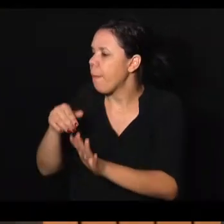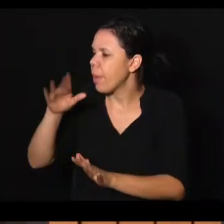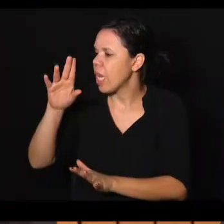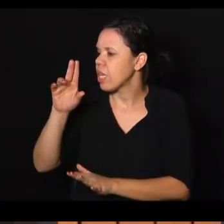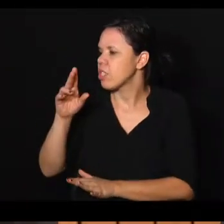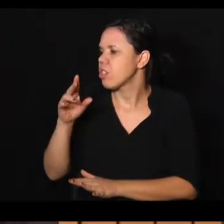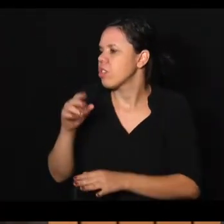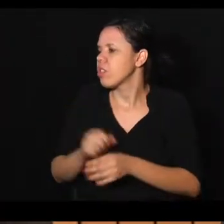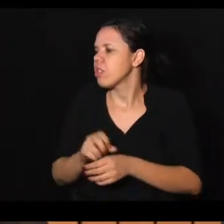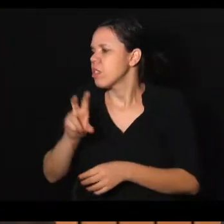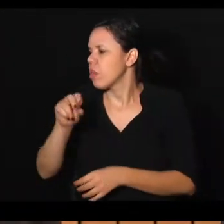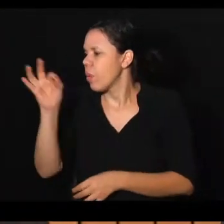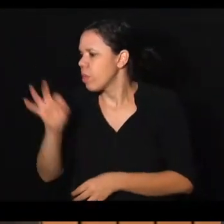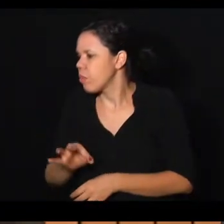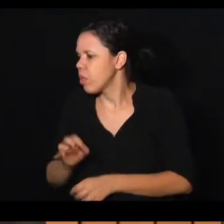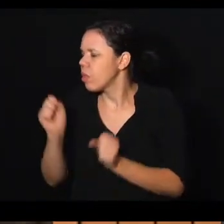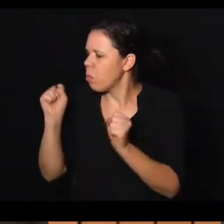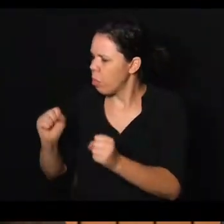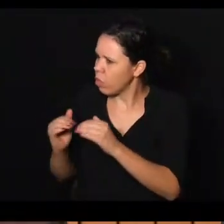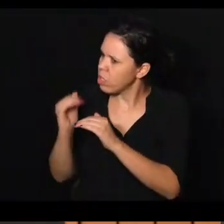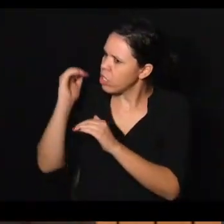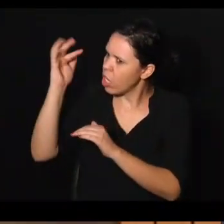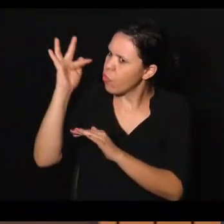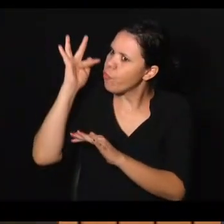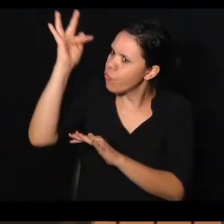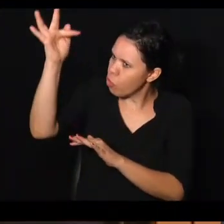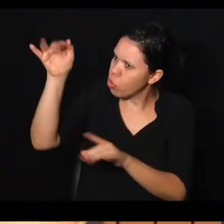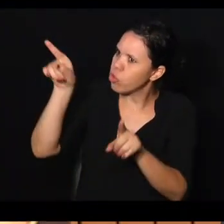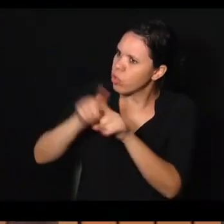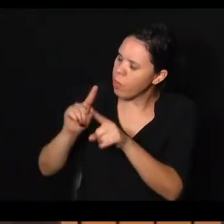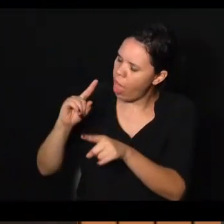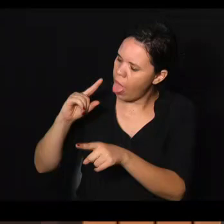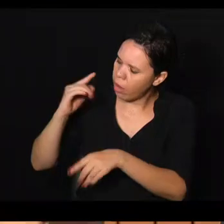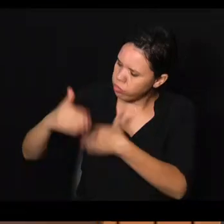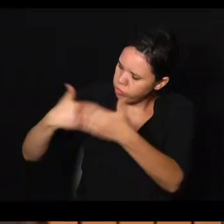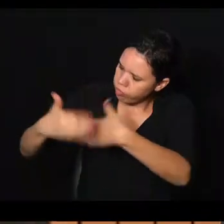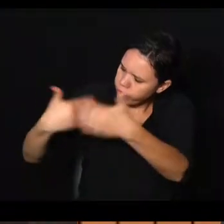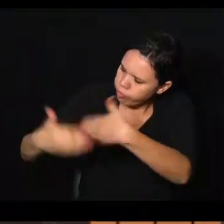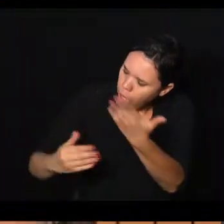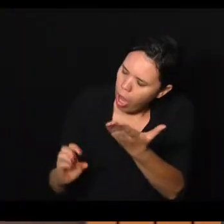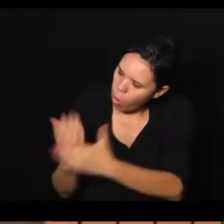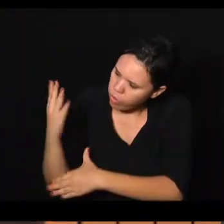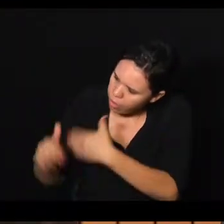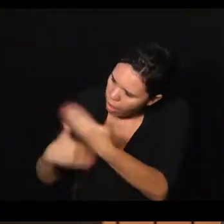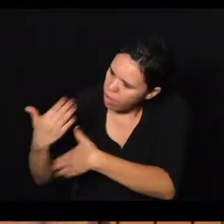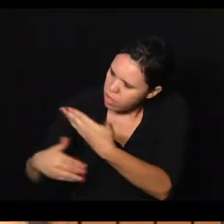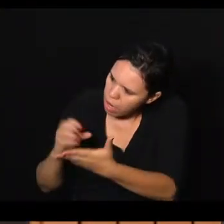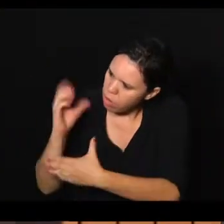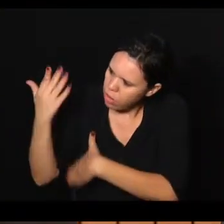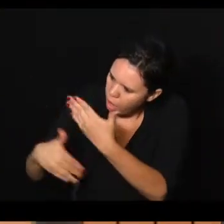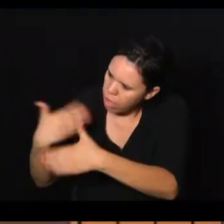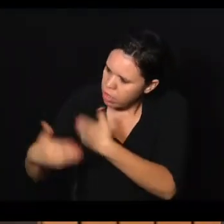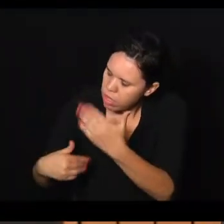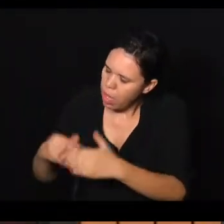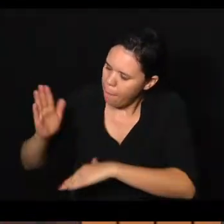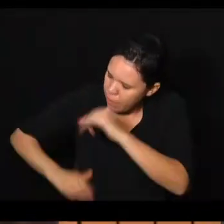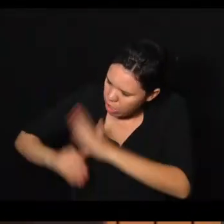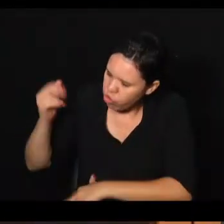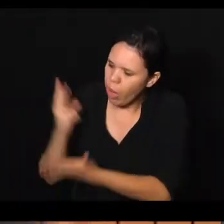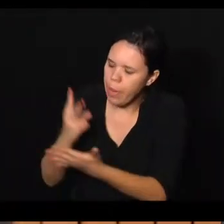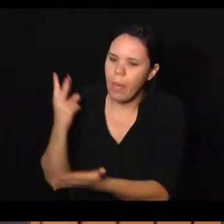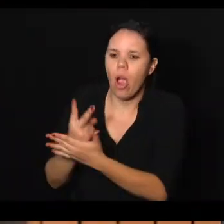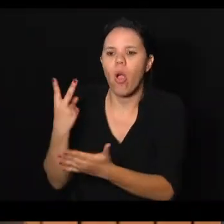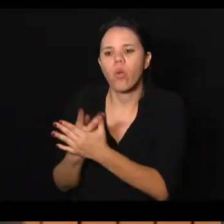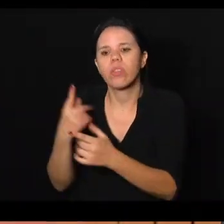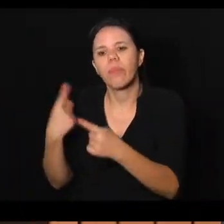crianças abusadas poderão ser abusadores. É um ciclo. Vocês não vão conseguir acabar com o abuso sexual